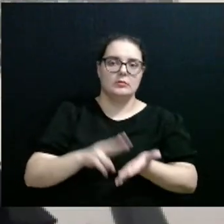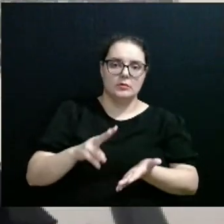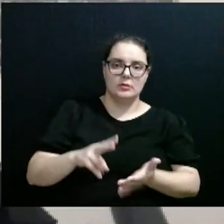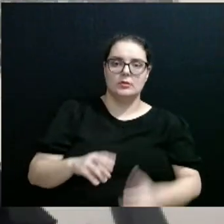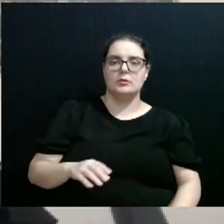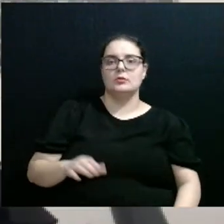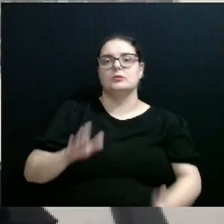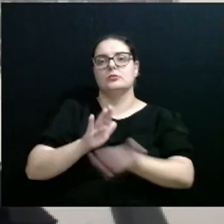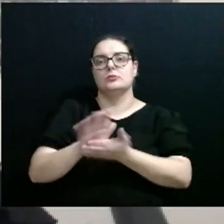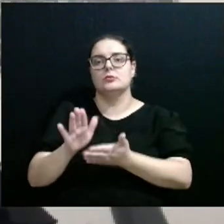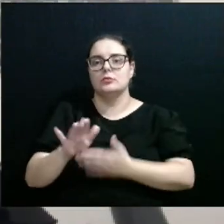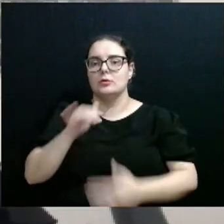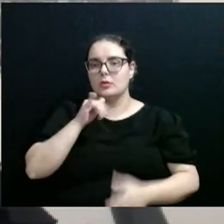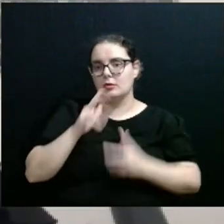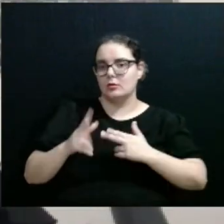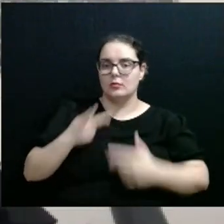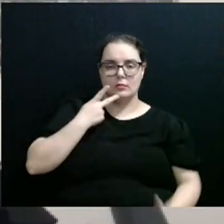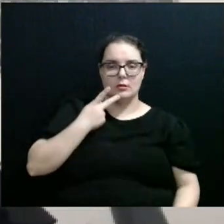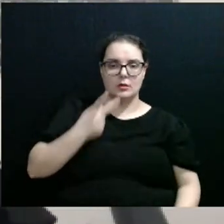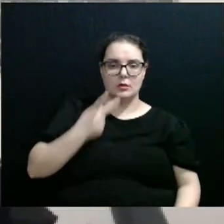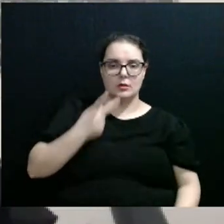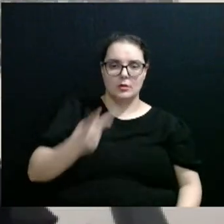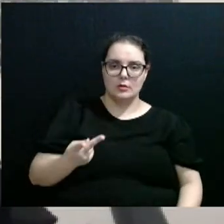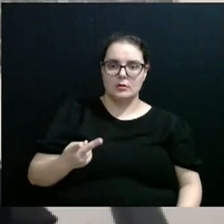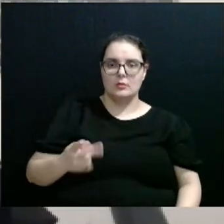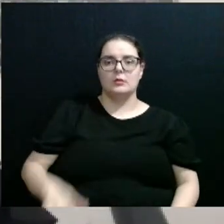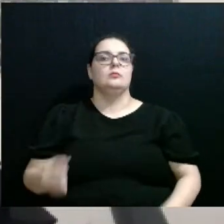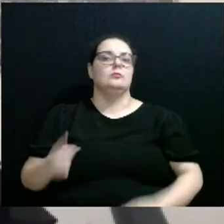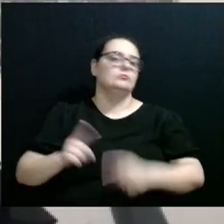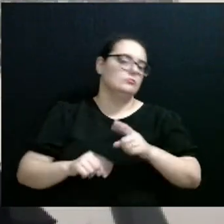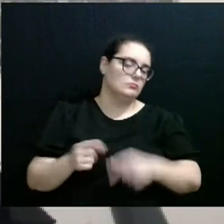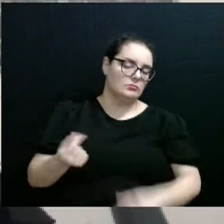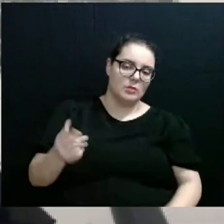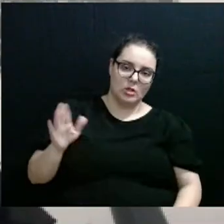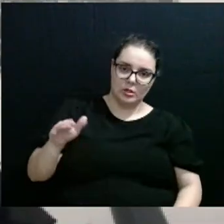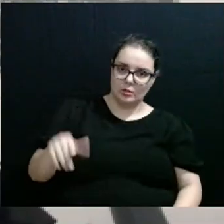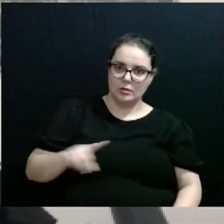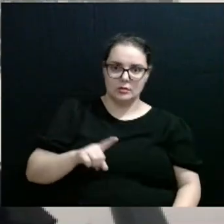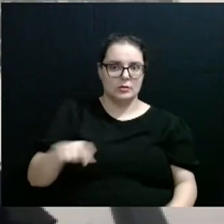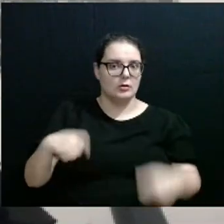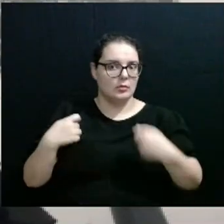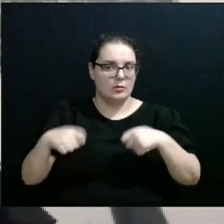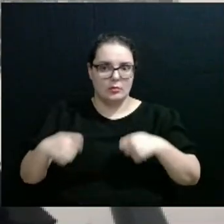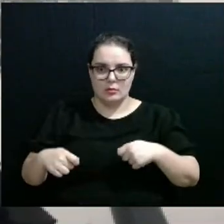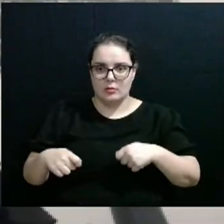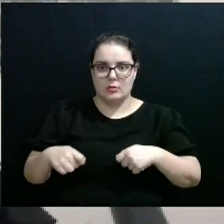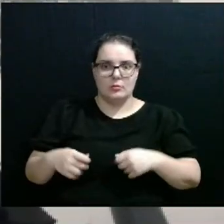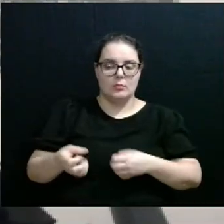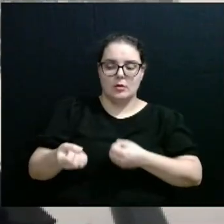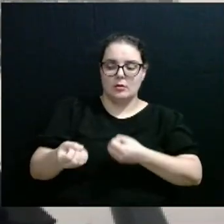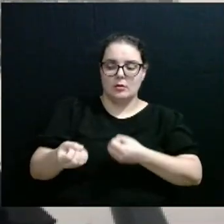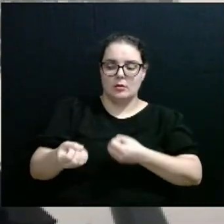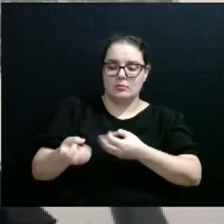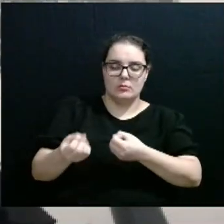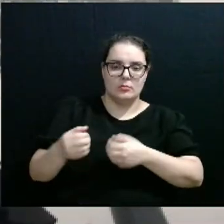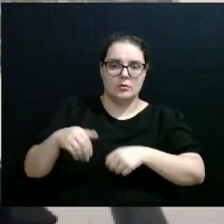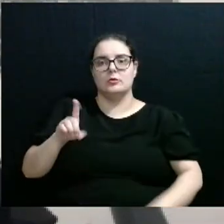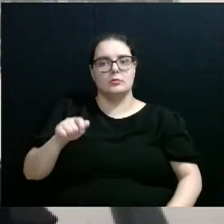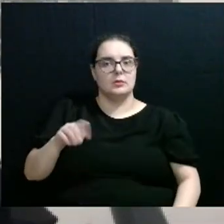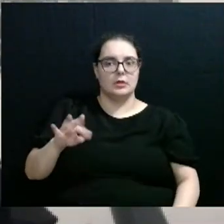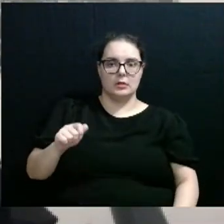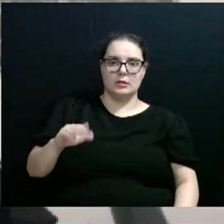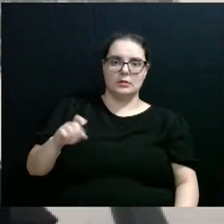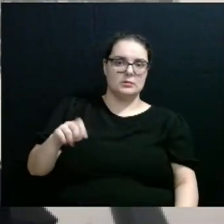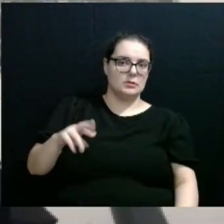que eu falei, você usa um equipamento mais barato, você não precisa enviar seus dados para um data center, então, principalmente